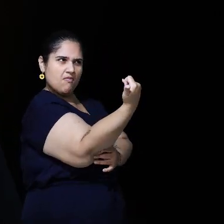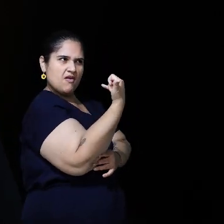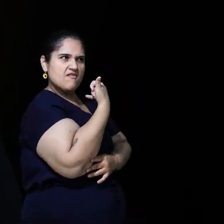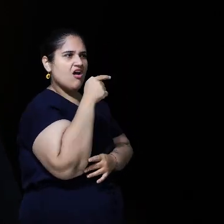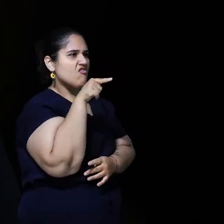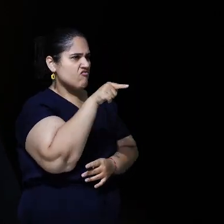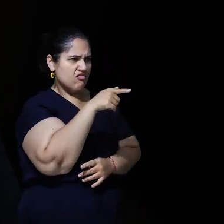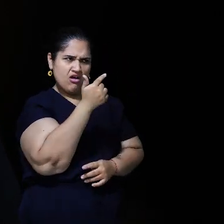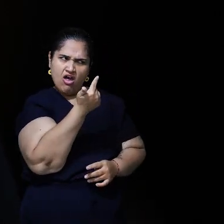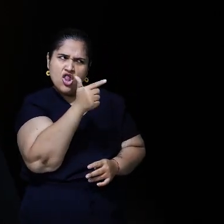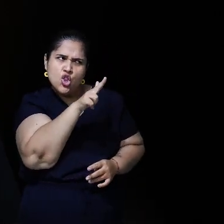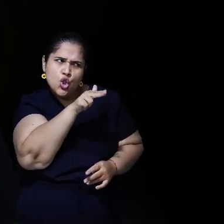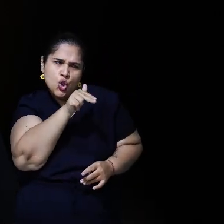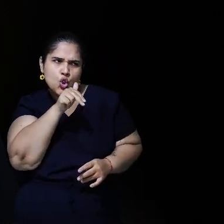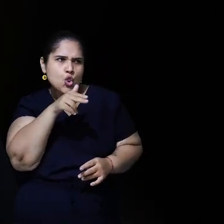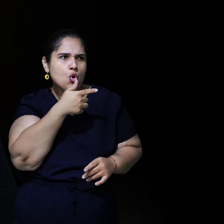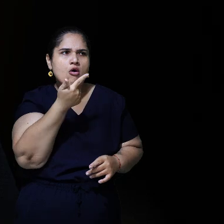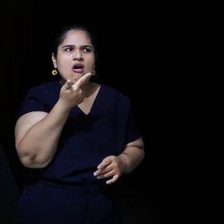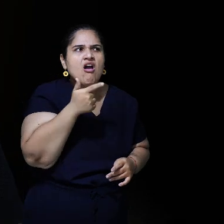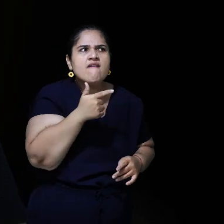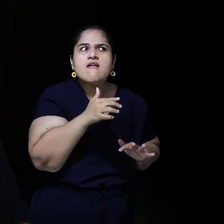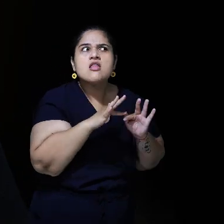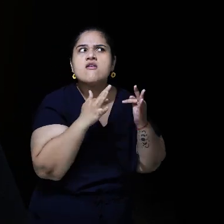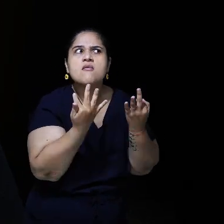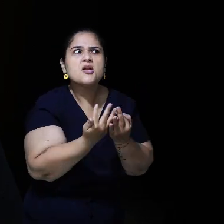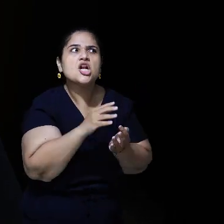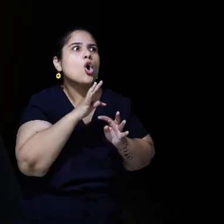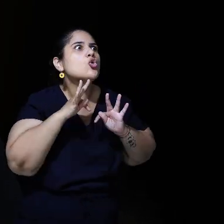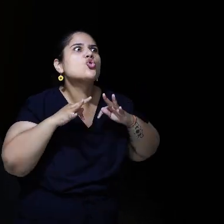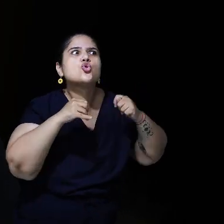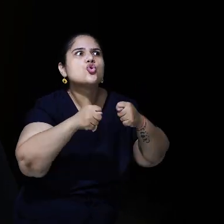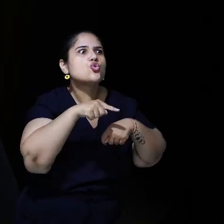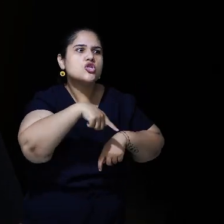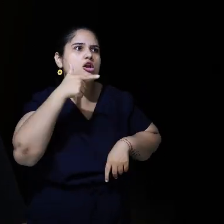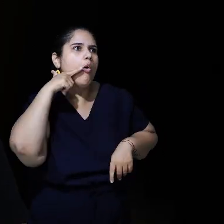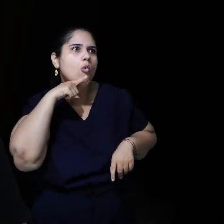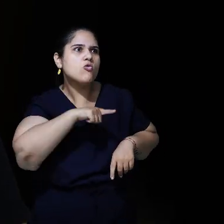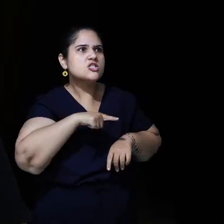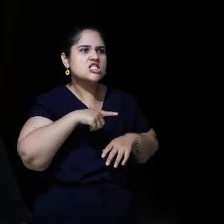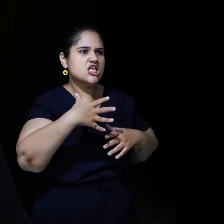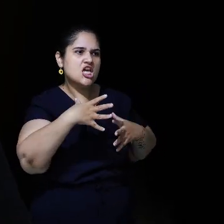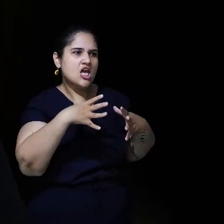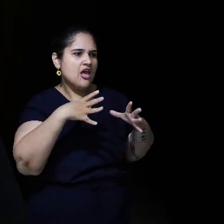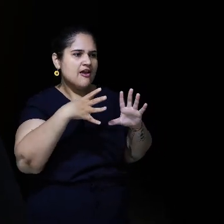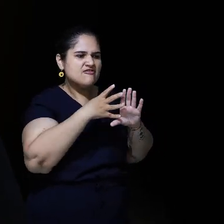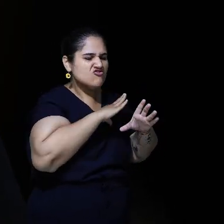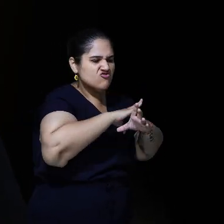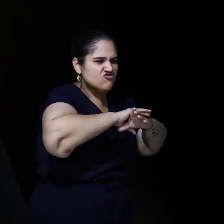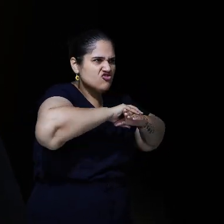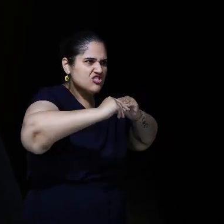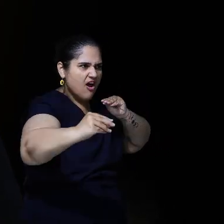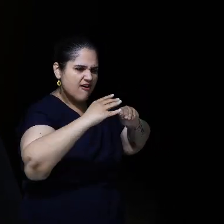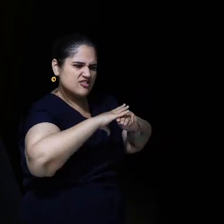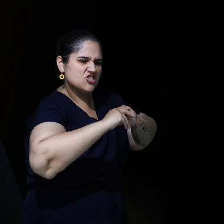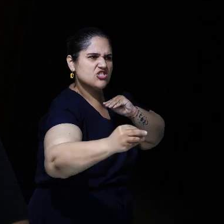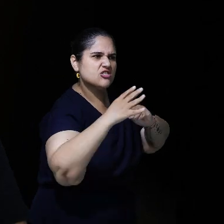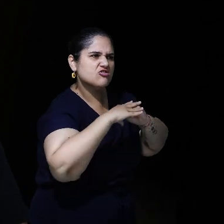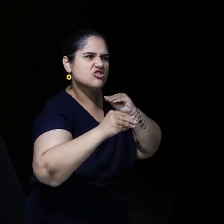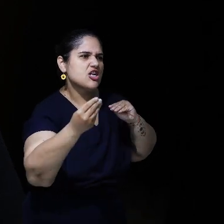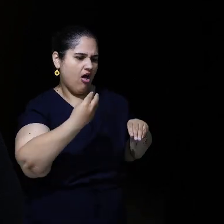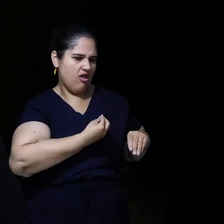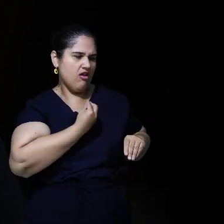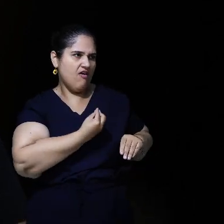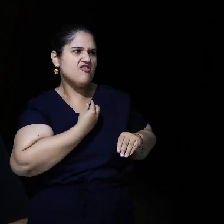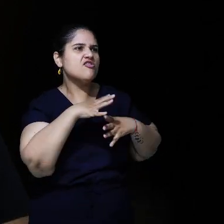ia ter uma família, que o que ele pudesse tirar de mim, ele ia tirar, e que mesmo tendo medo, eu não